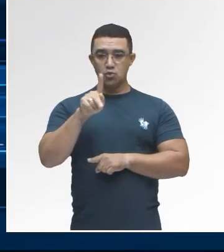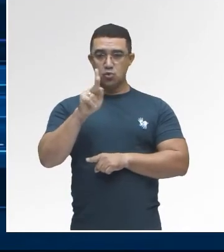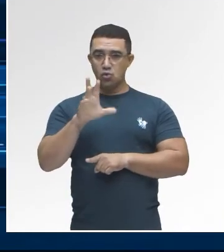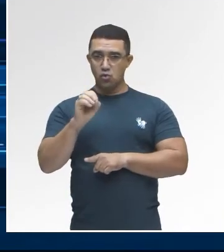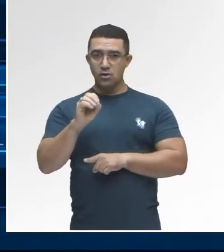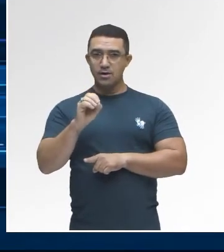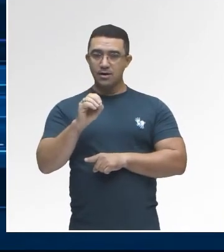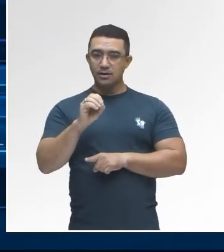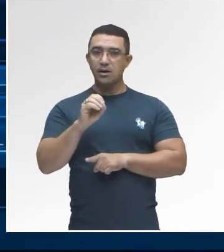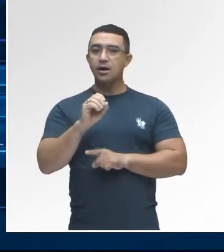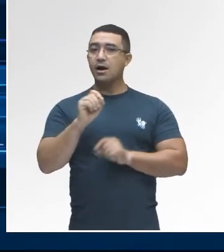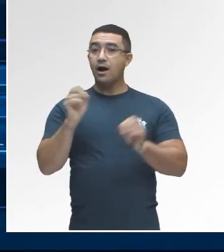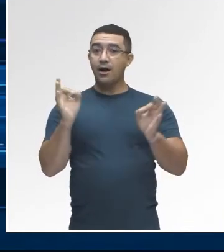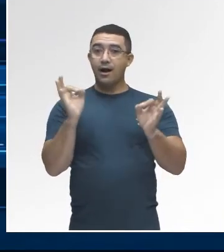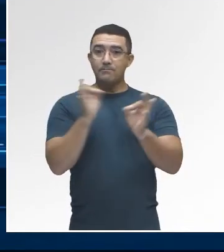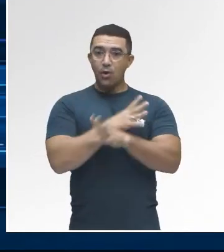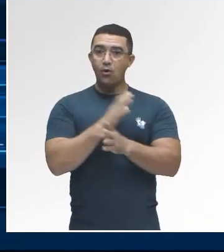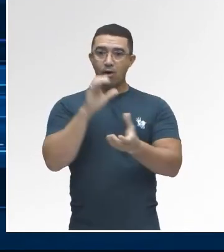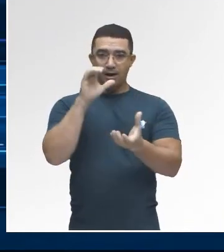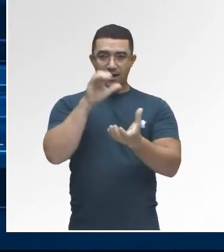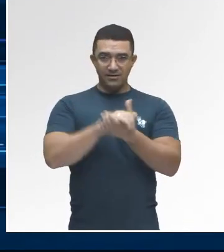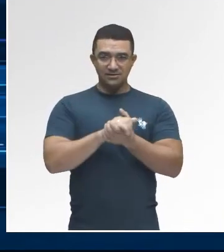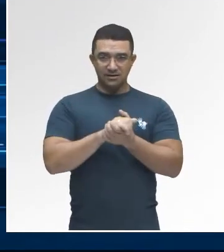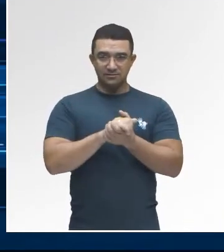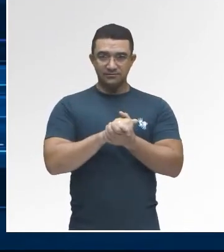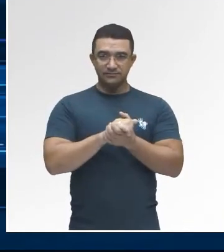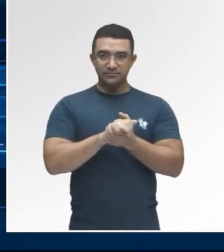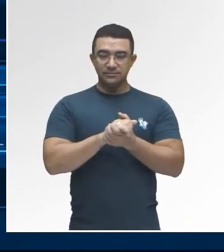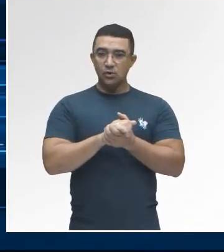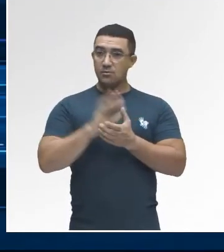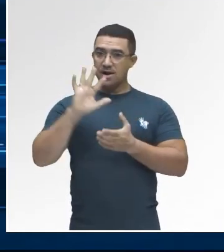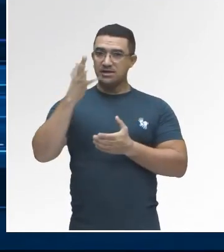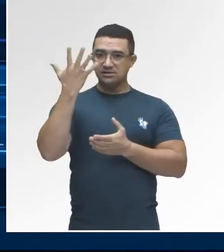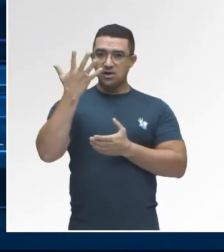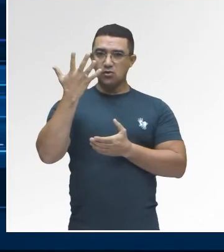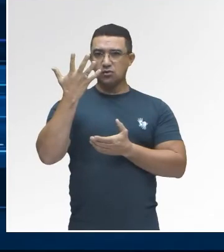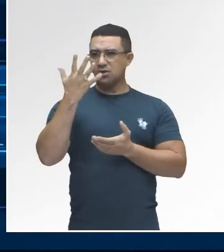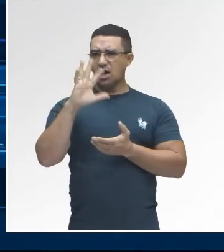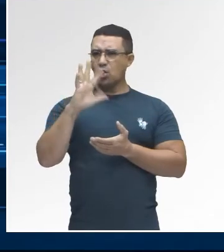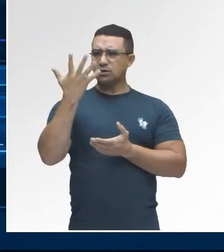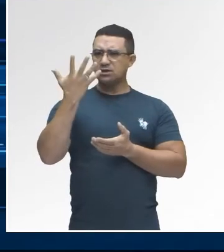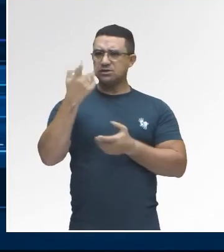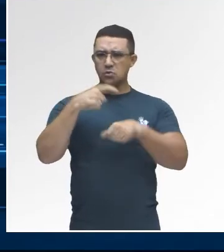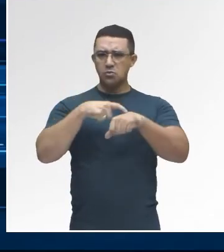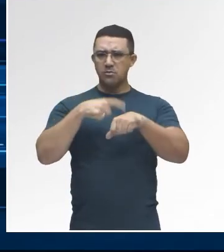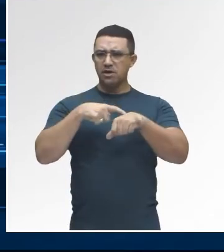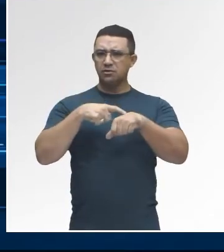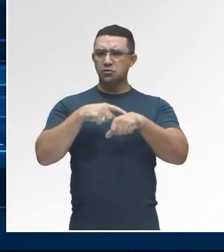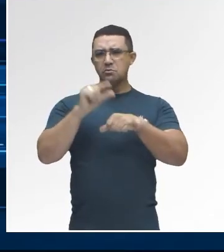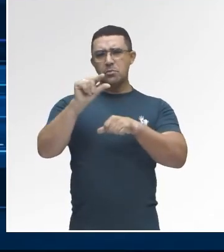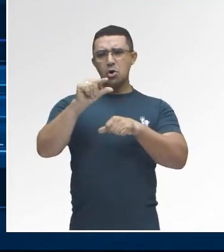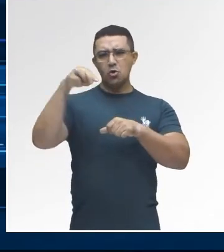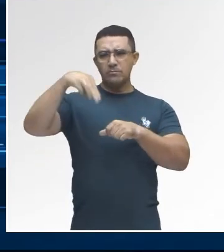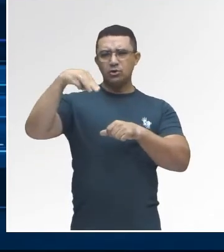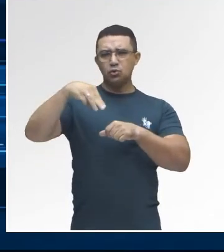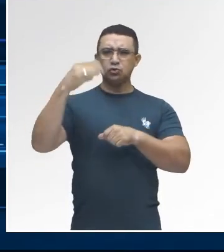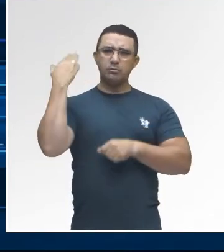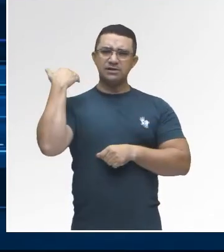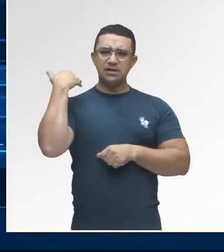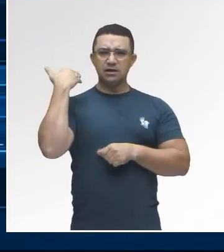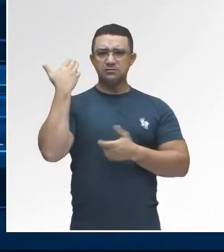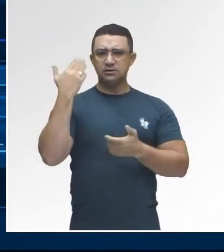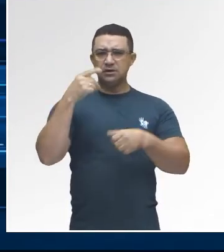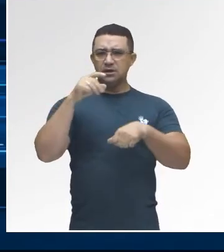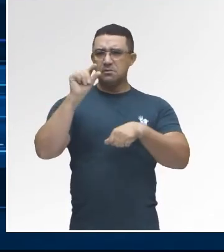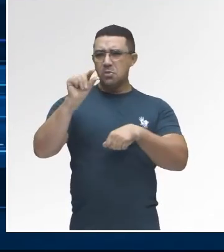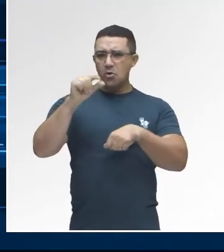Dessa ideia de um passado que acabou de terminar, acabou de acontecer. O just é adicionado nessa frase para isso, tá bom? A outra frase que